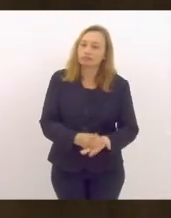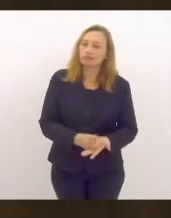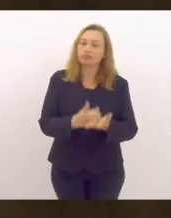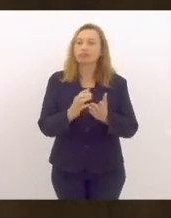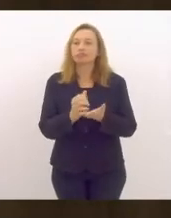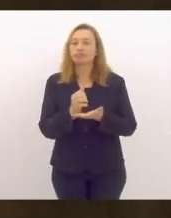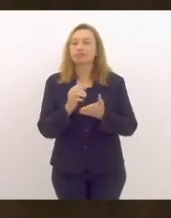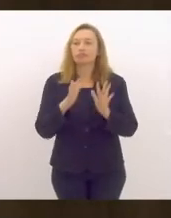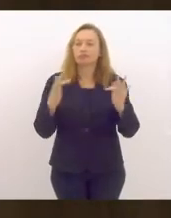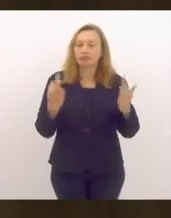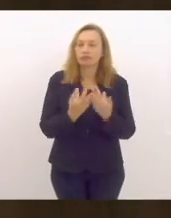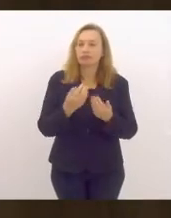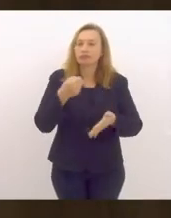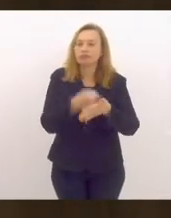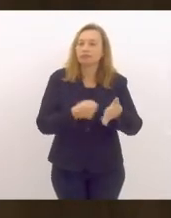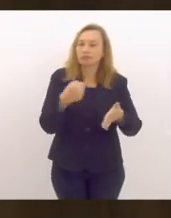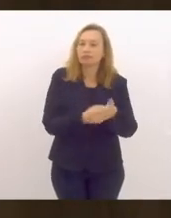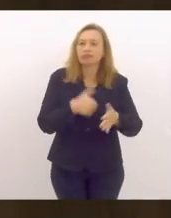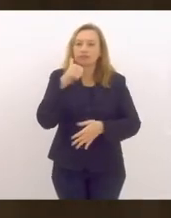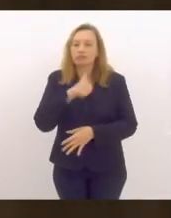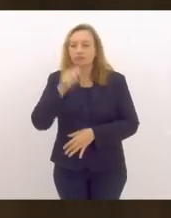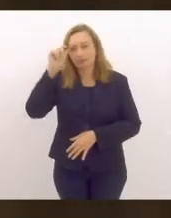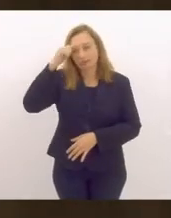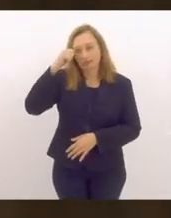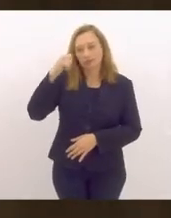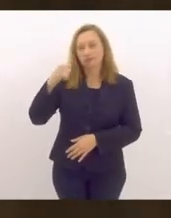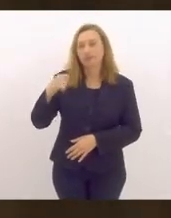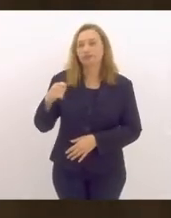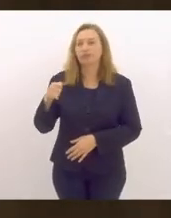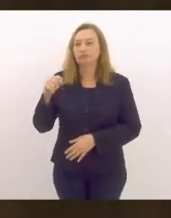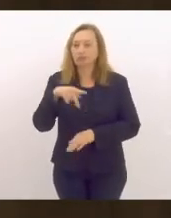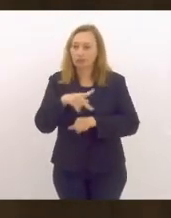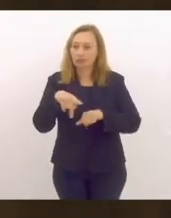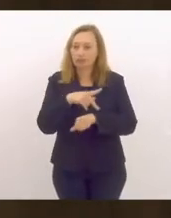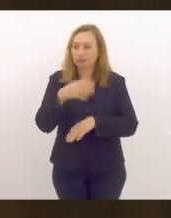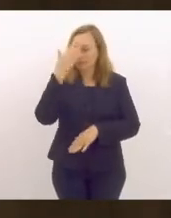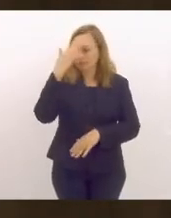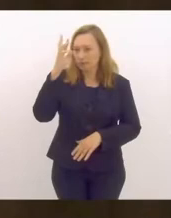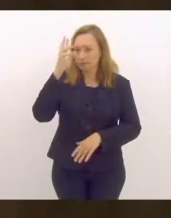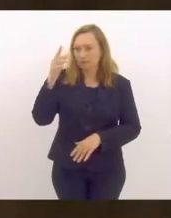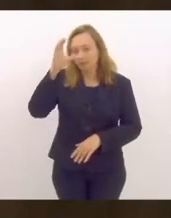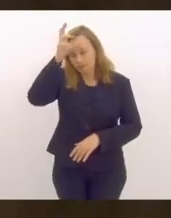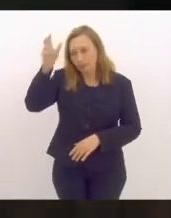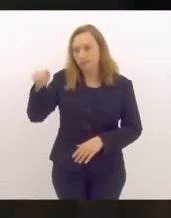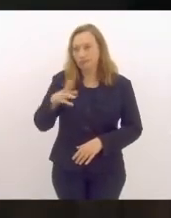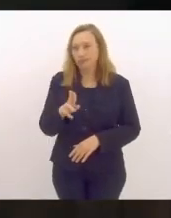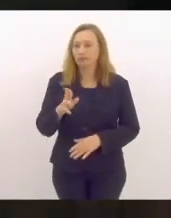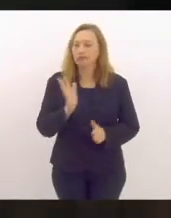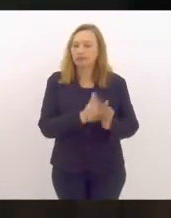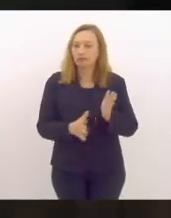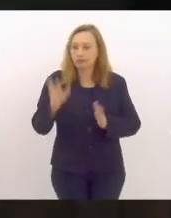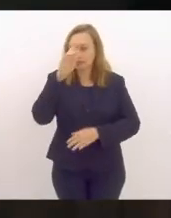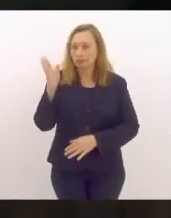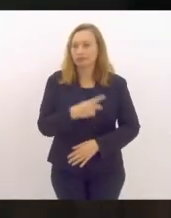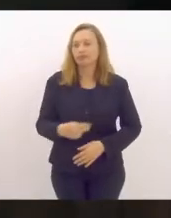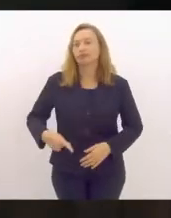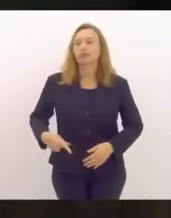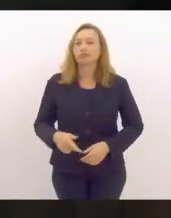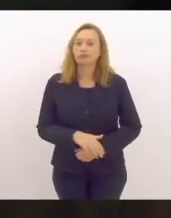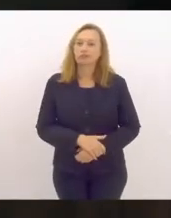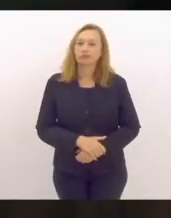da história da luta das mulheres negras nesse país. Muito obrigada, Tia Ju. Questão de ordem, senhor